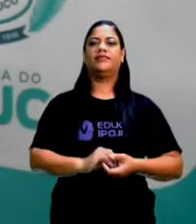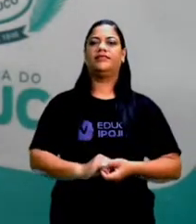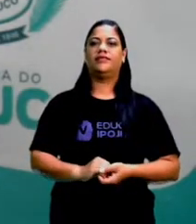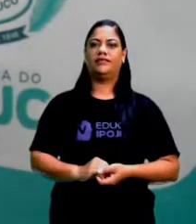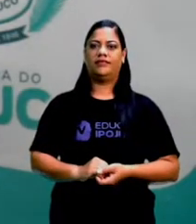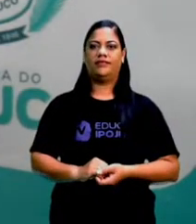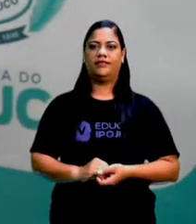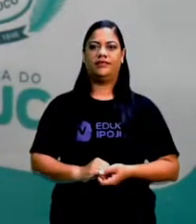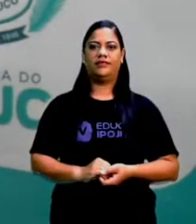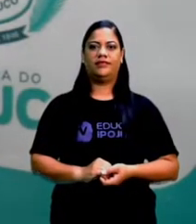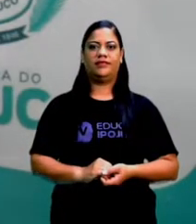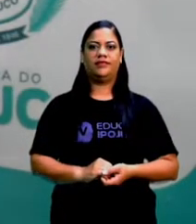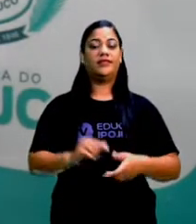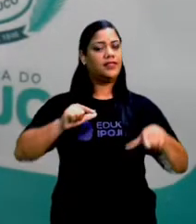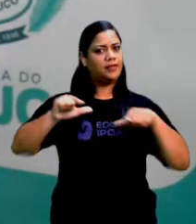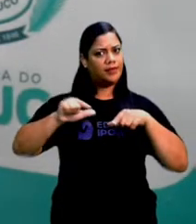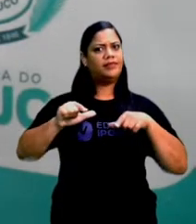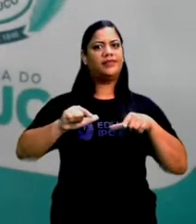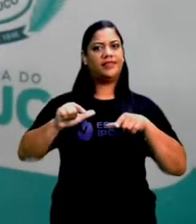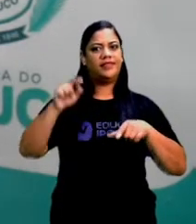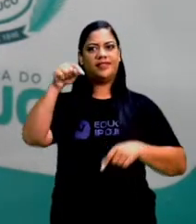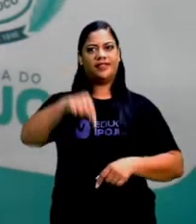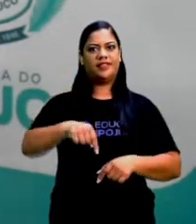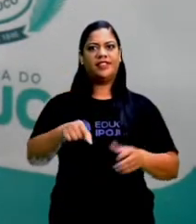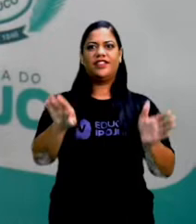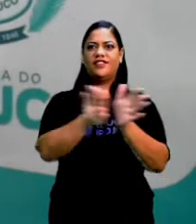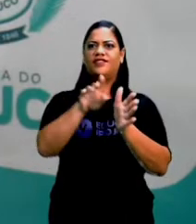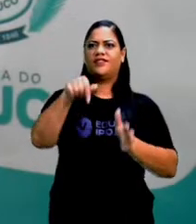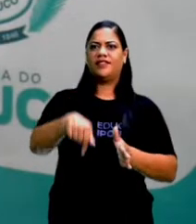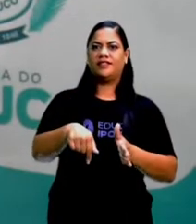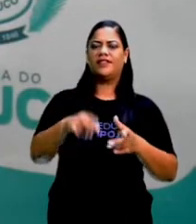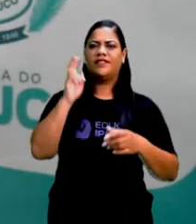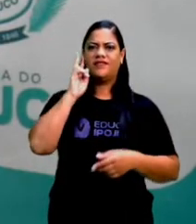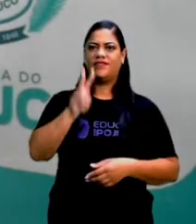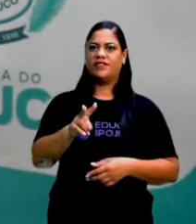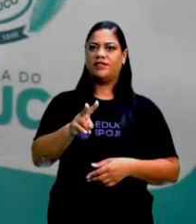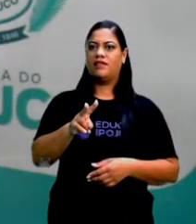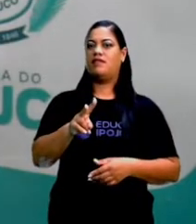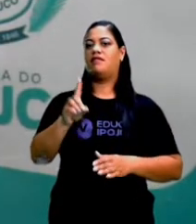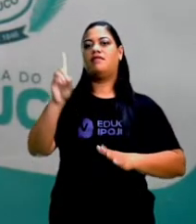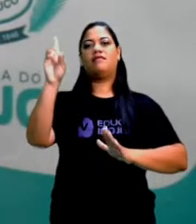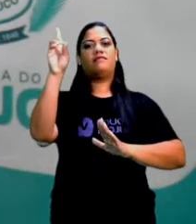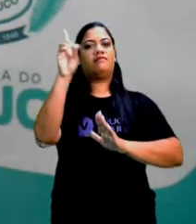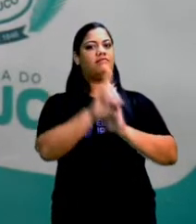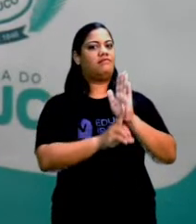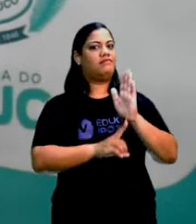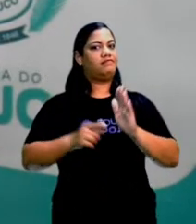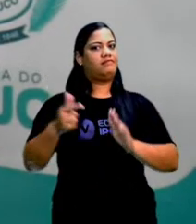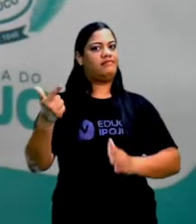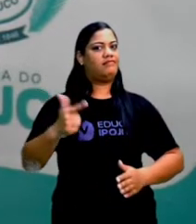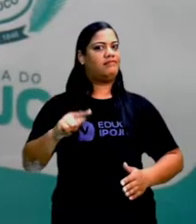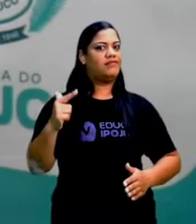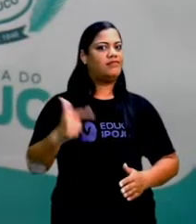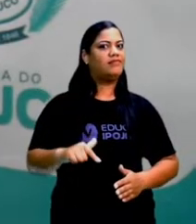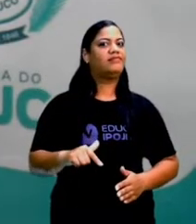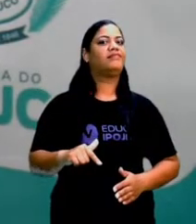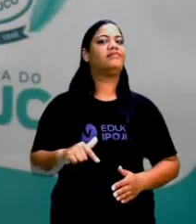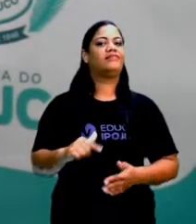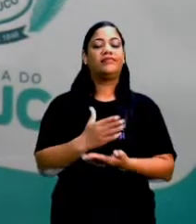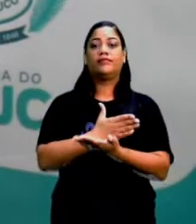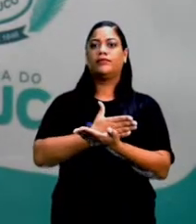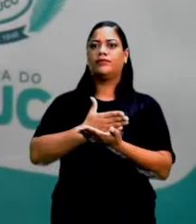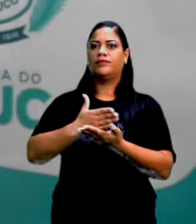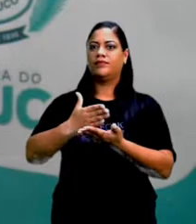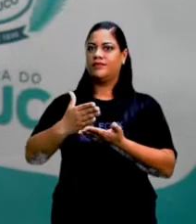representar, eles vieram para cá para trabalhar. E quando chegou aqui, eles perceberam que não tinha direitos. E eles começaram a